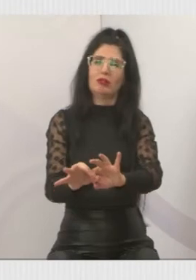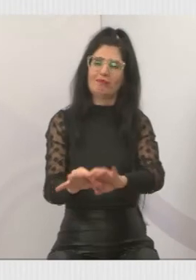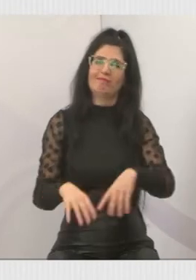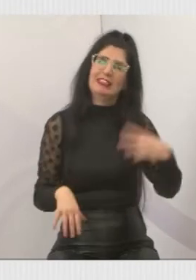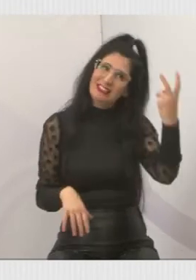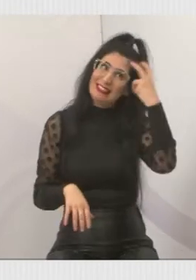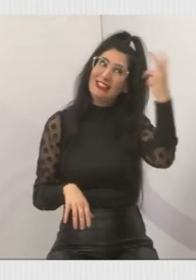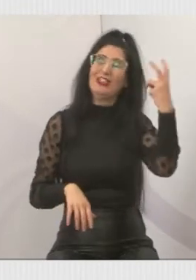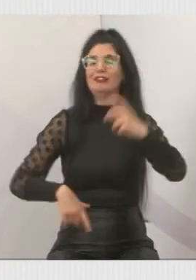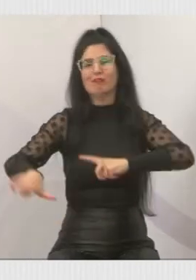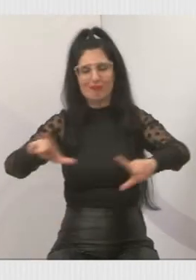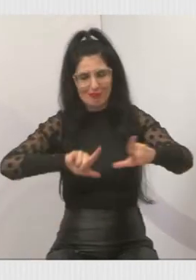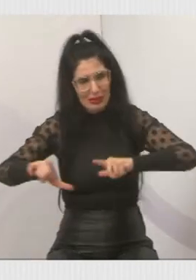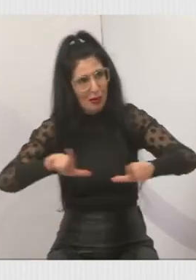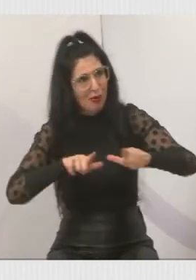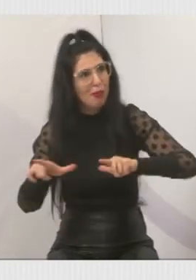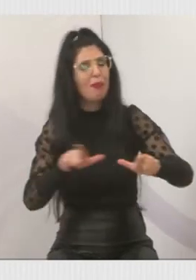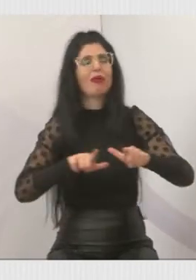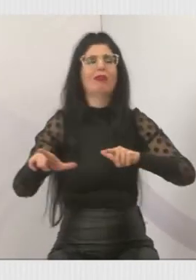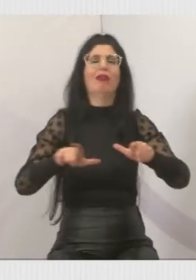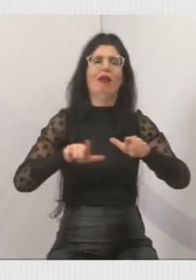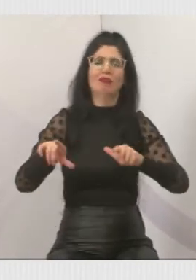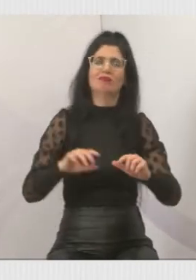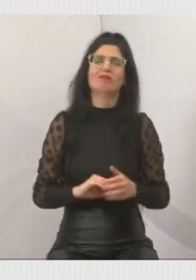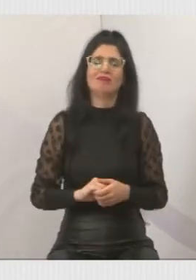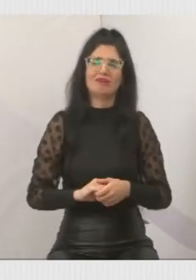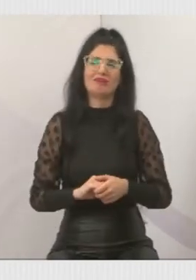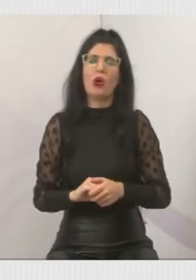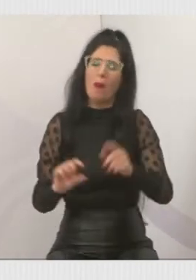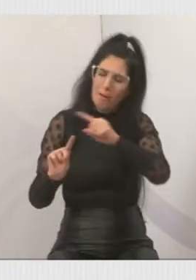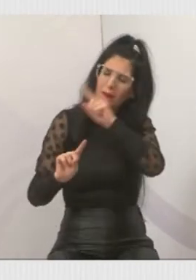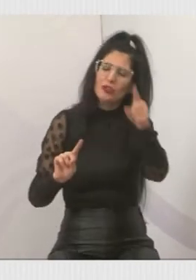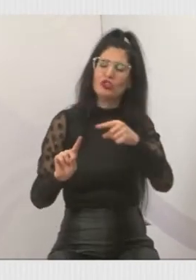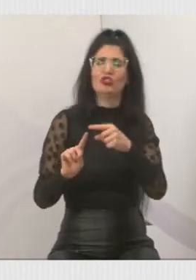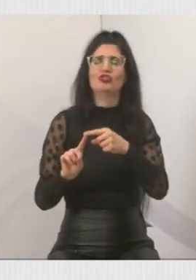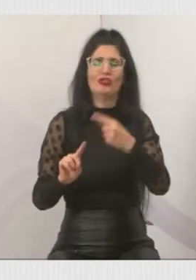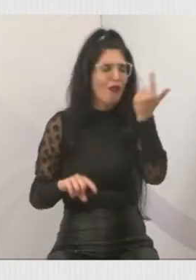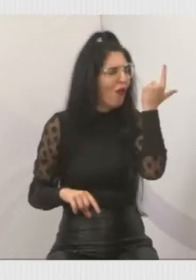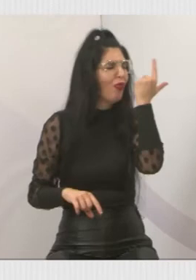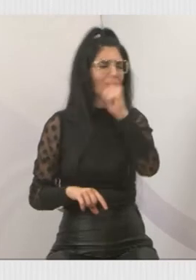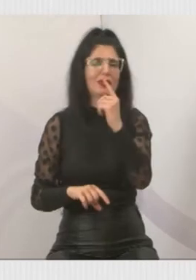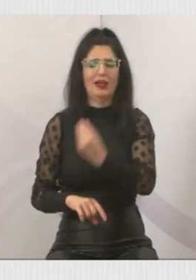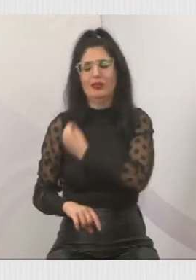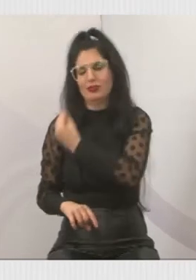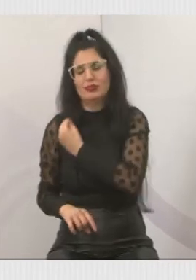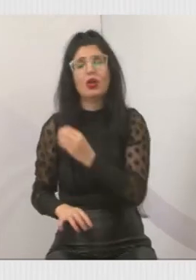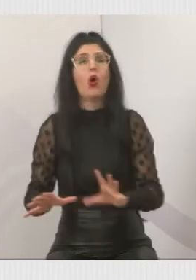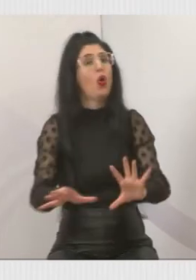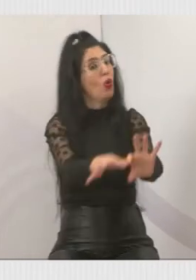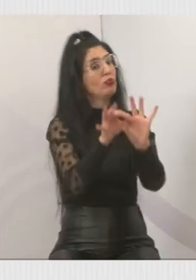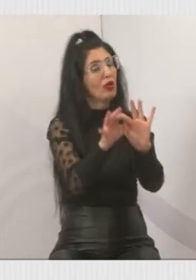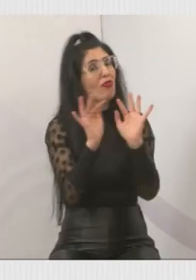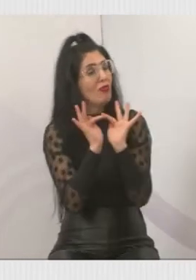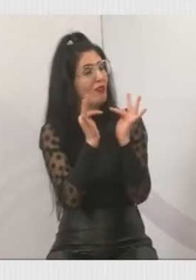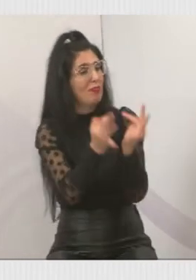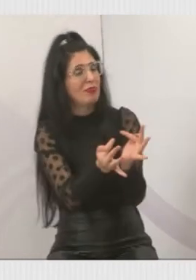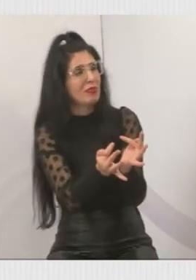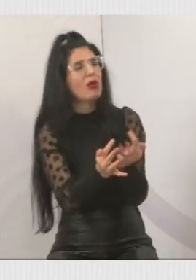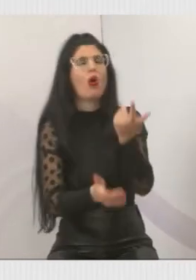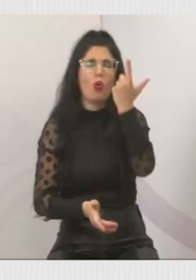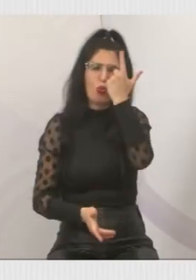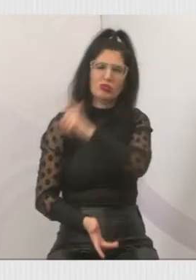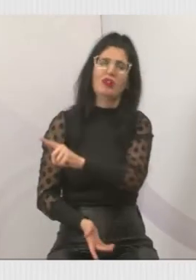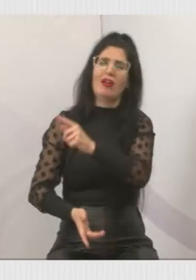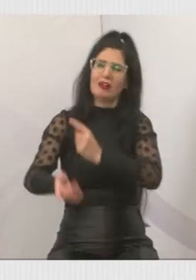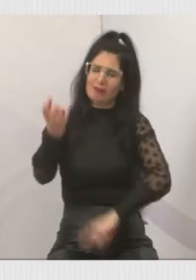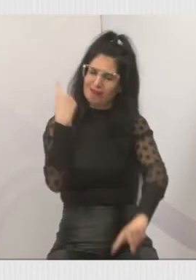e trabalhar, correr atrás dos nossos sonhos, a gente se unir em família, a gente consegue passar por tudo isso